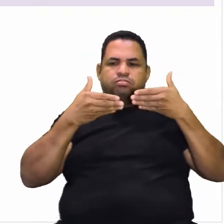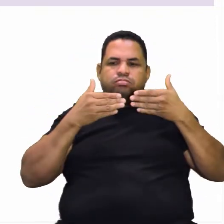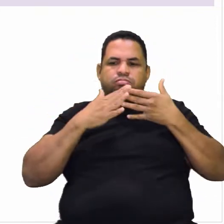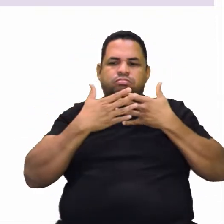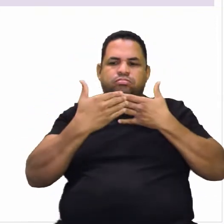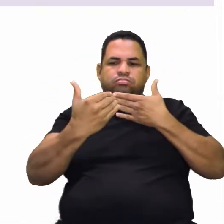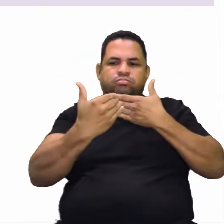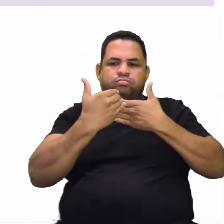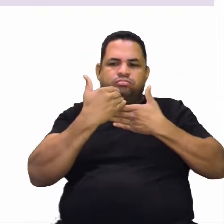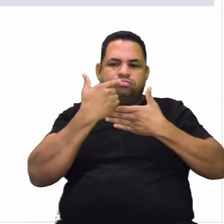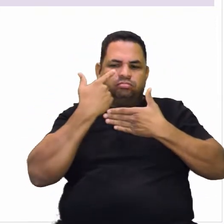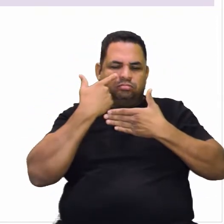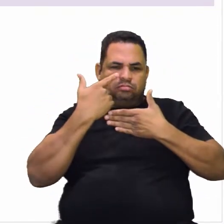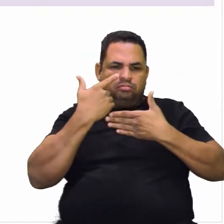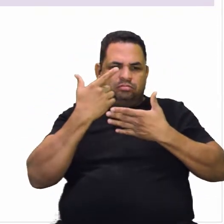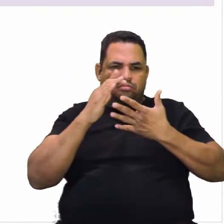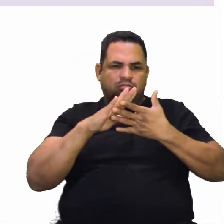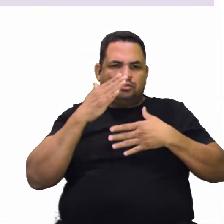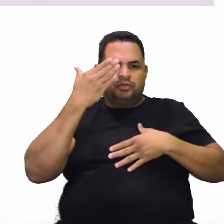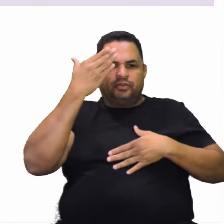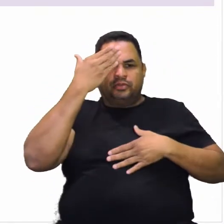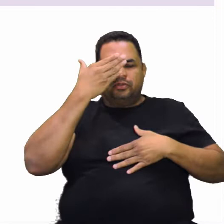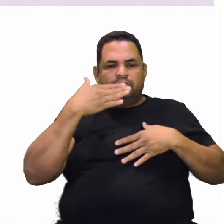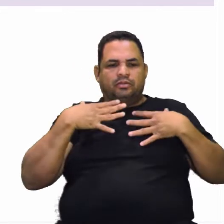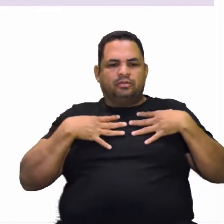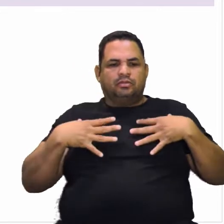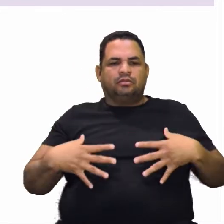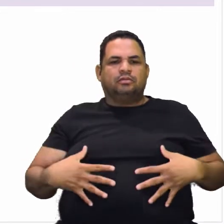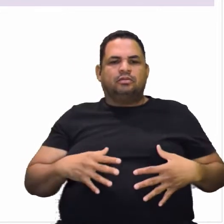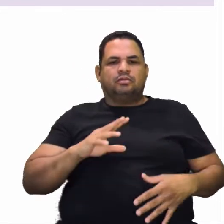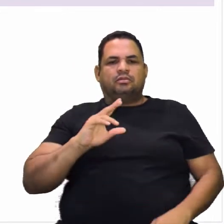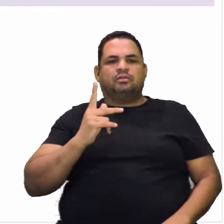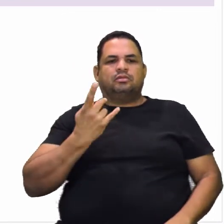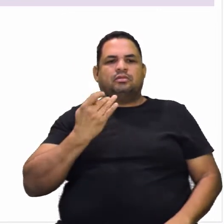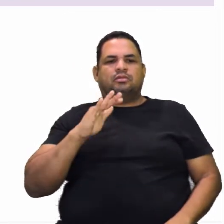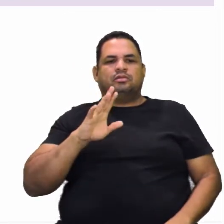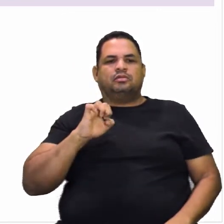transparente no rosto e no corpo de Edônia.